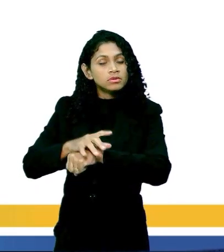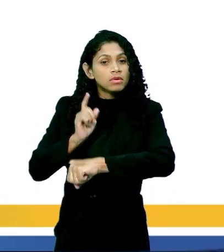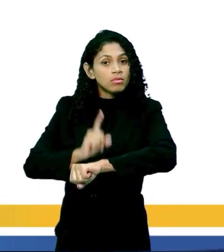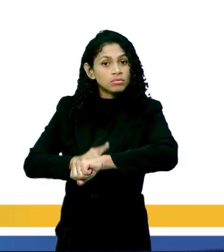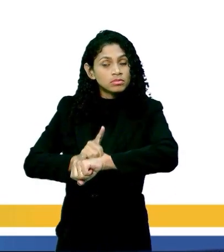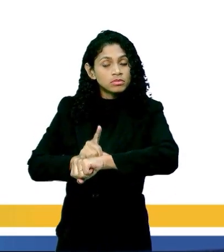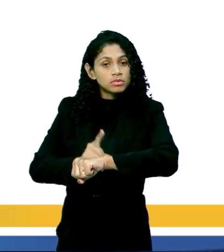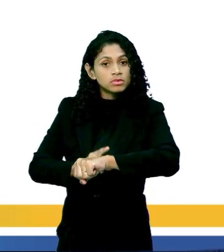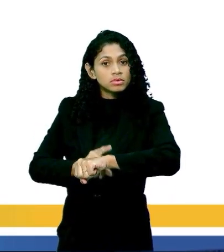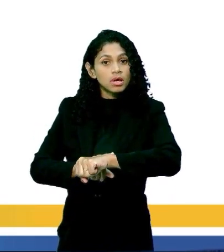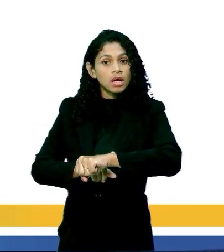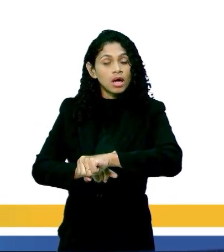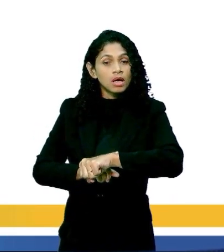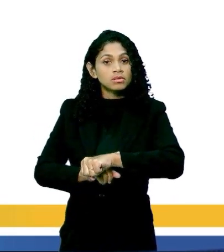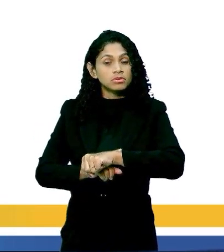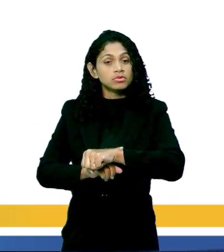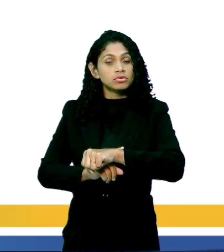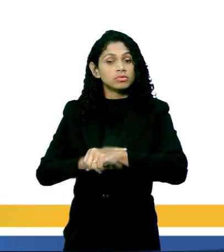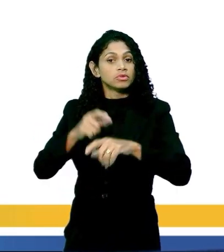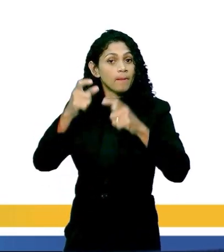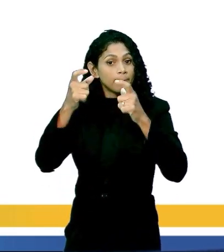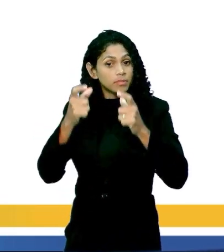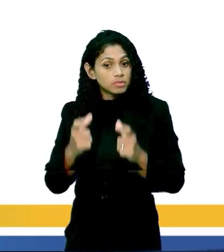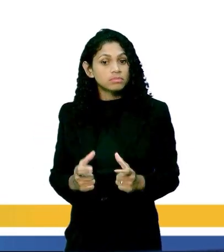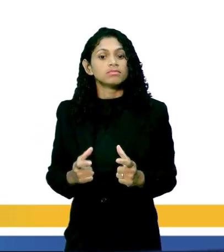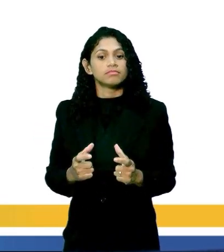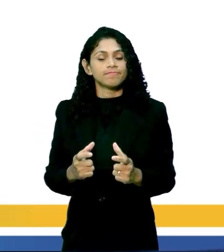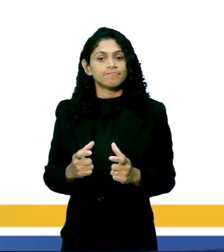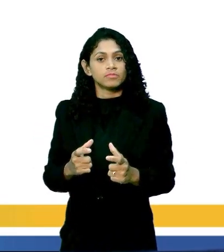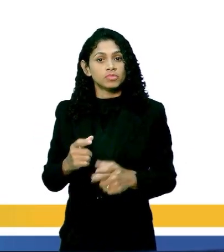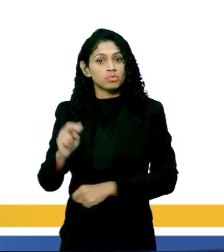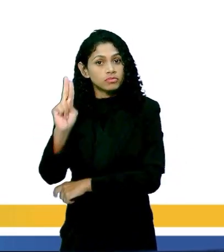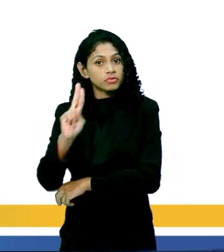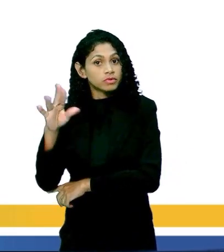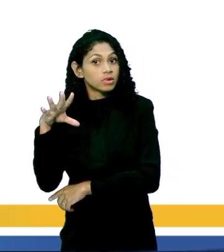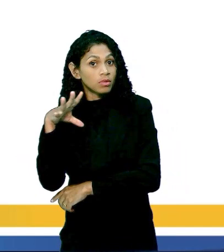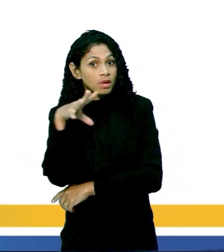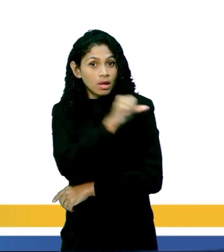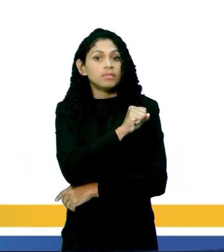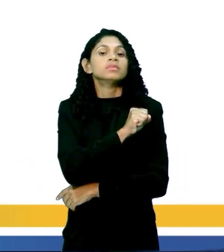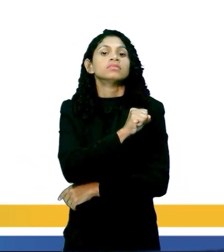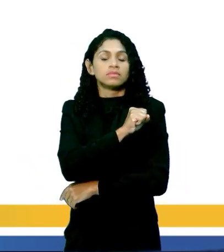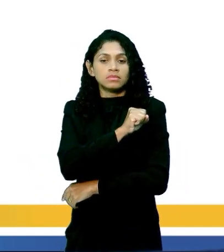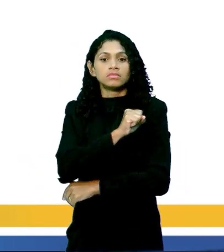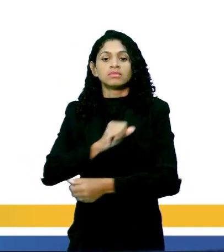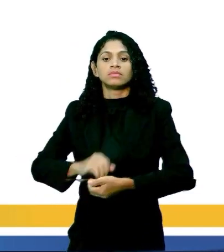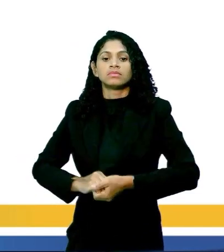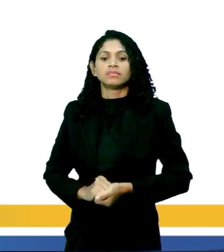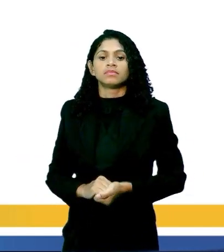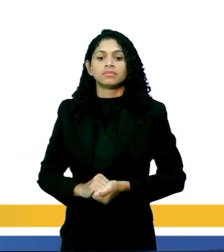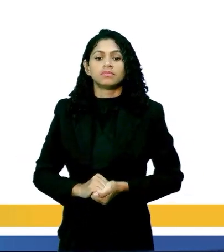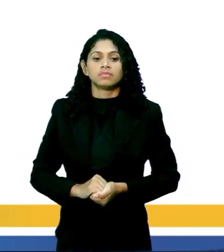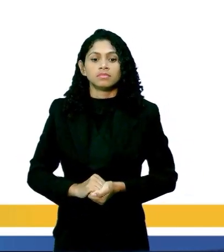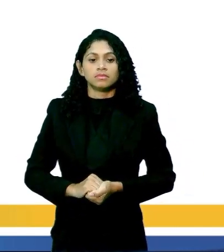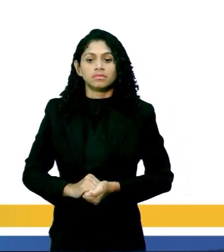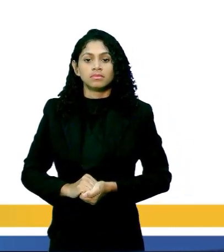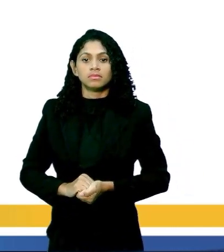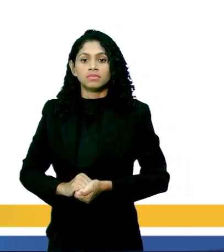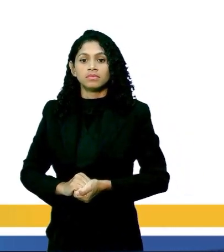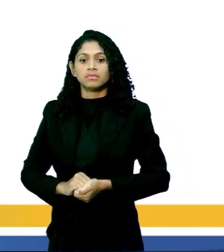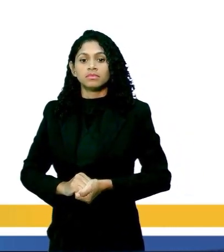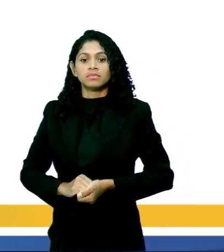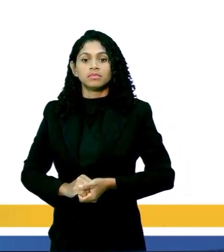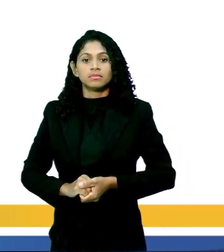de posição, só que utilizando a aceleração. Ok? Para decorar, podemos chamar essa então de sorvetão.